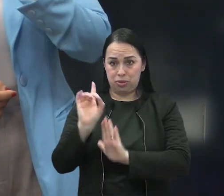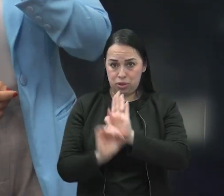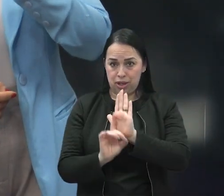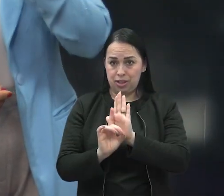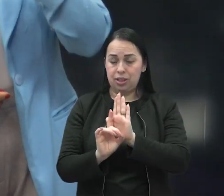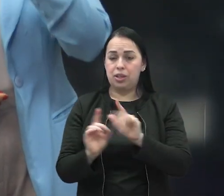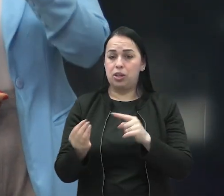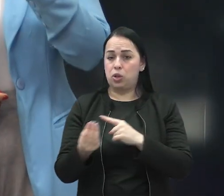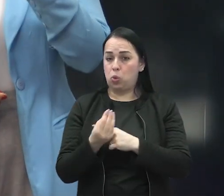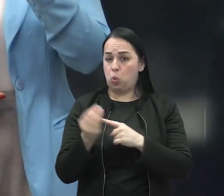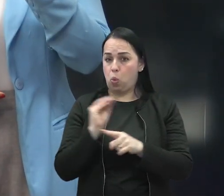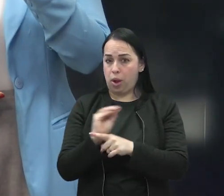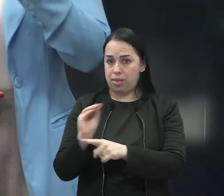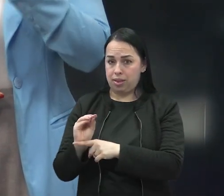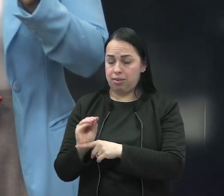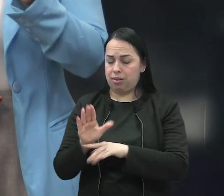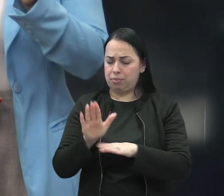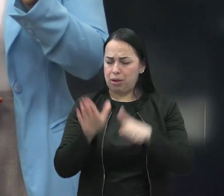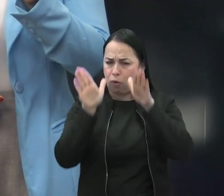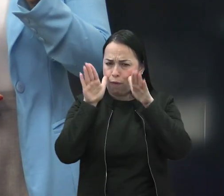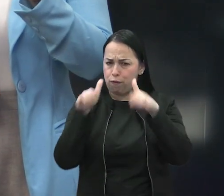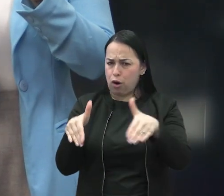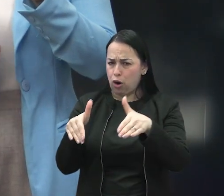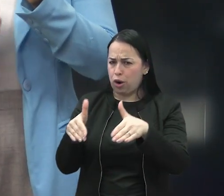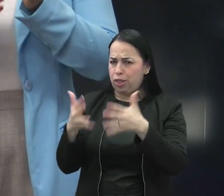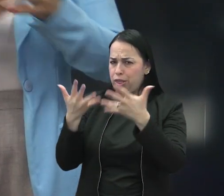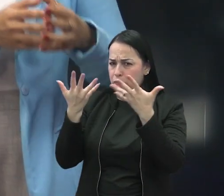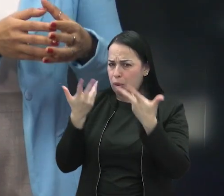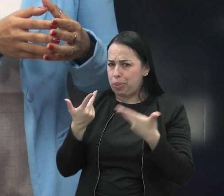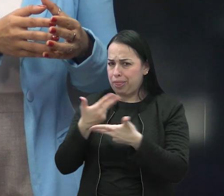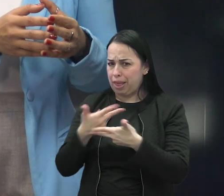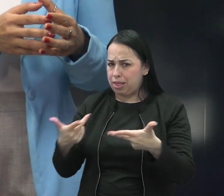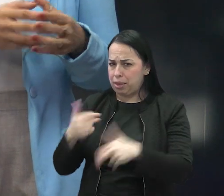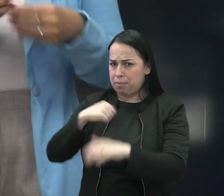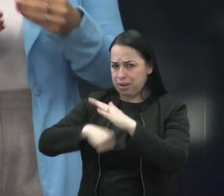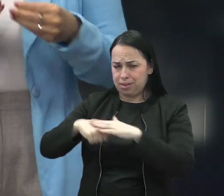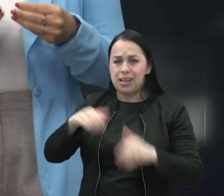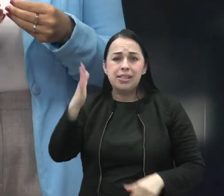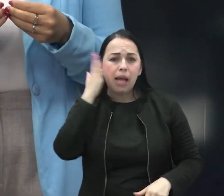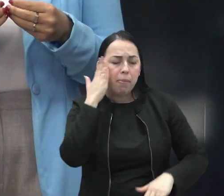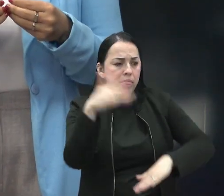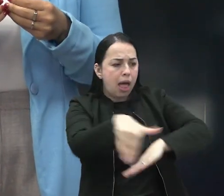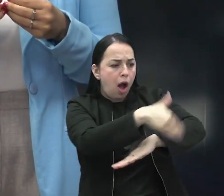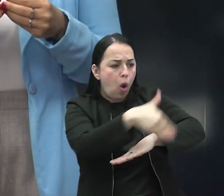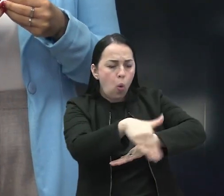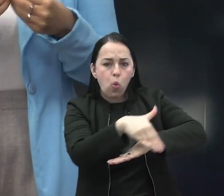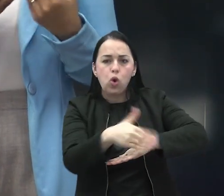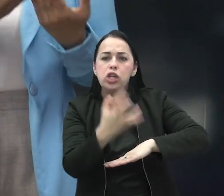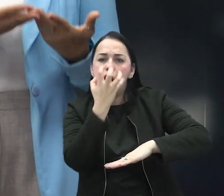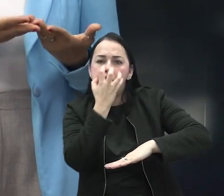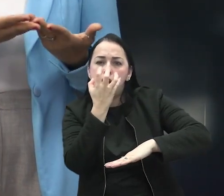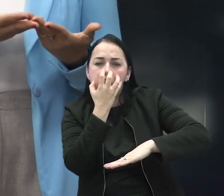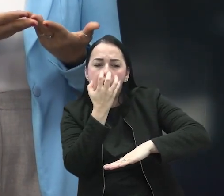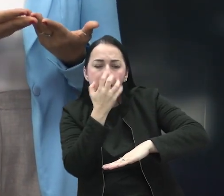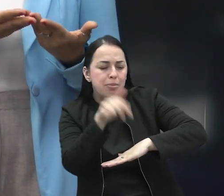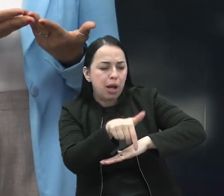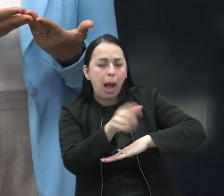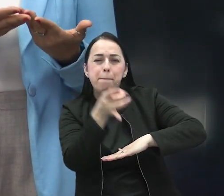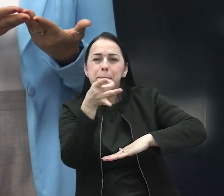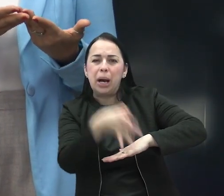com foco nos pets. Sabe aquele animalzinho que vive na rua, mas de alguma maneira recebe a atenção